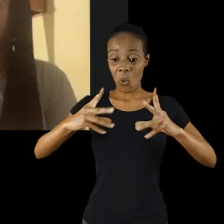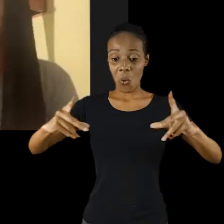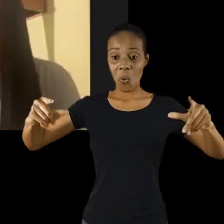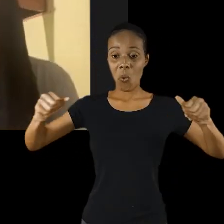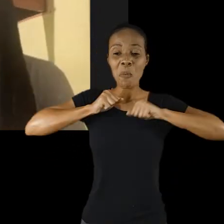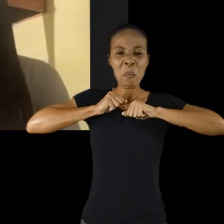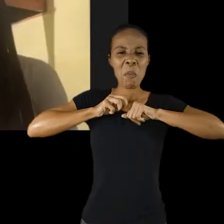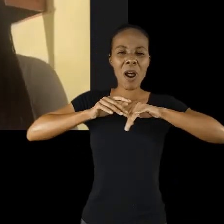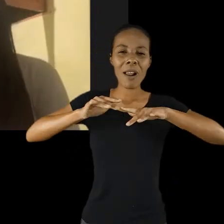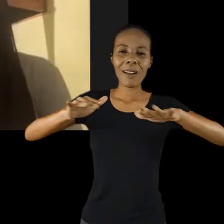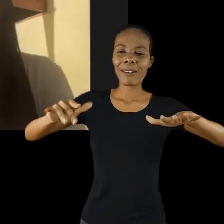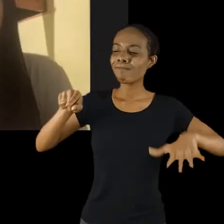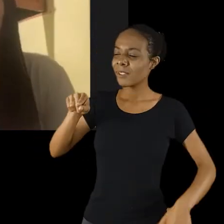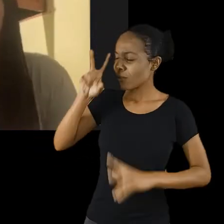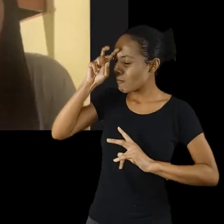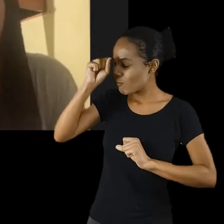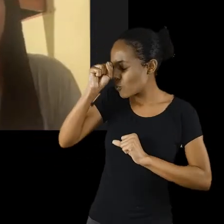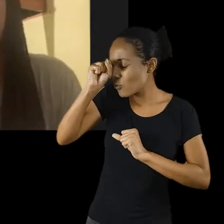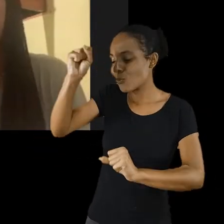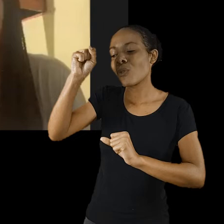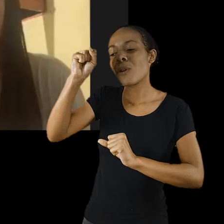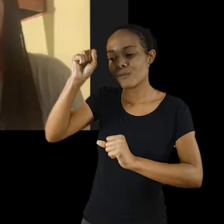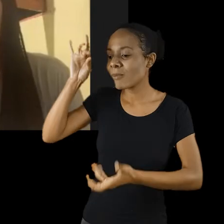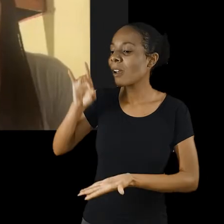forte, Bicharte. Isso é muito forte.